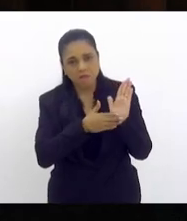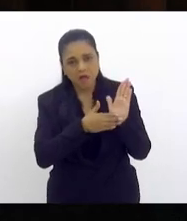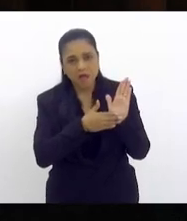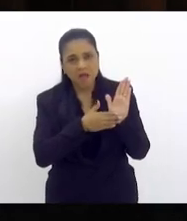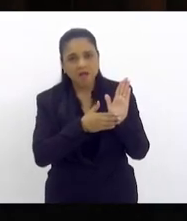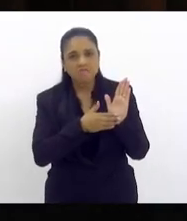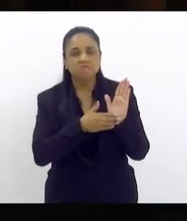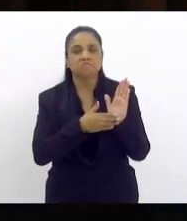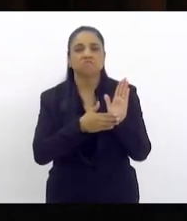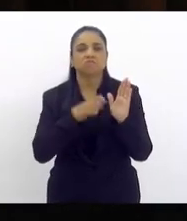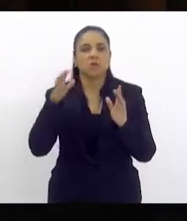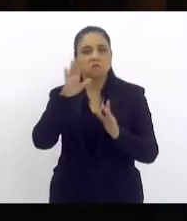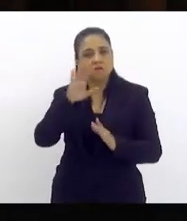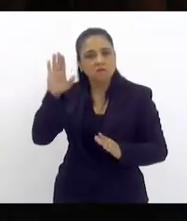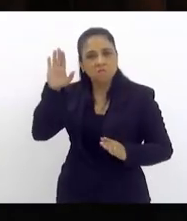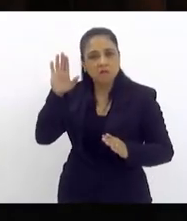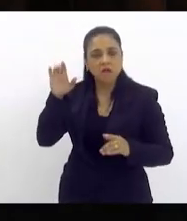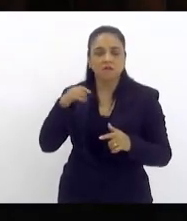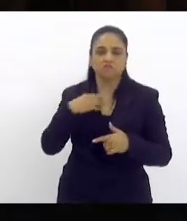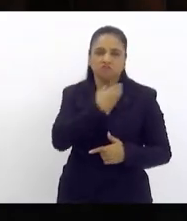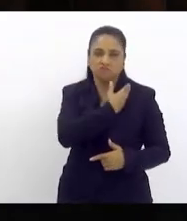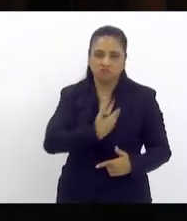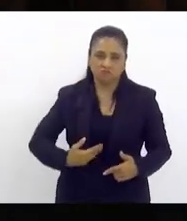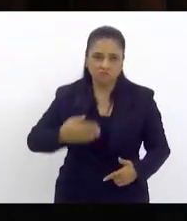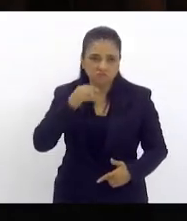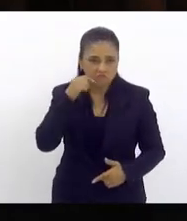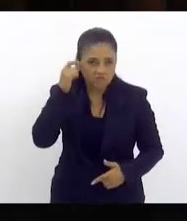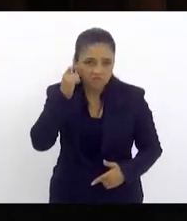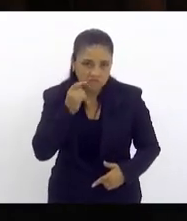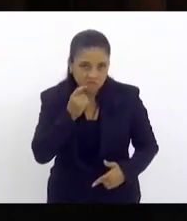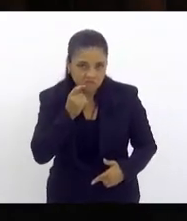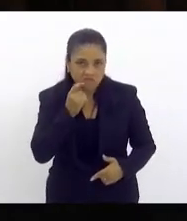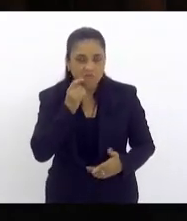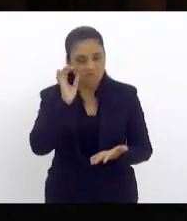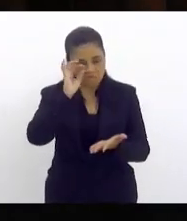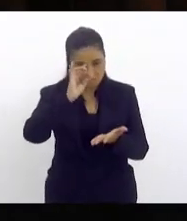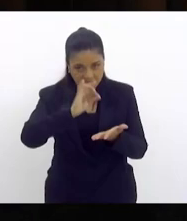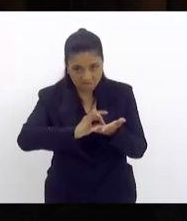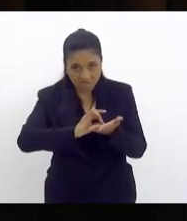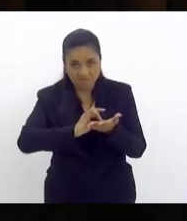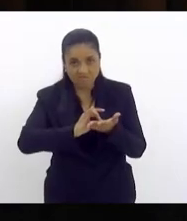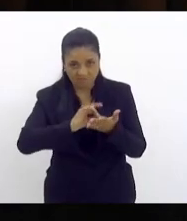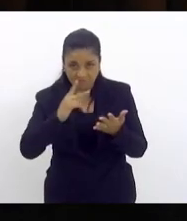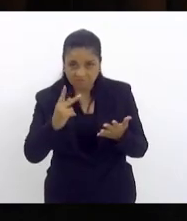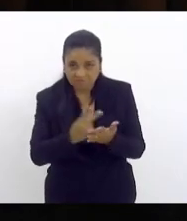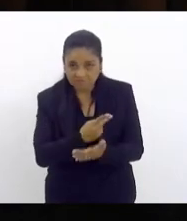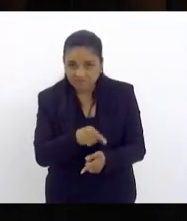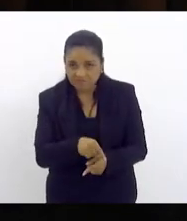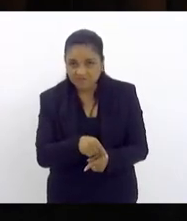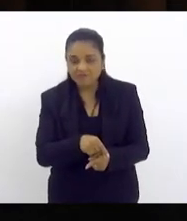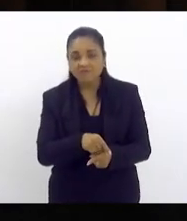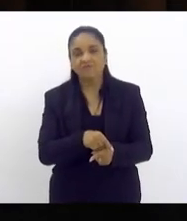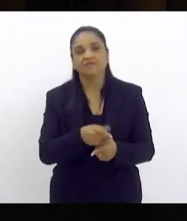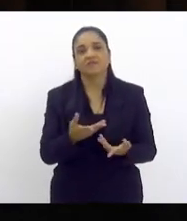governador Cláudio Castro serão efetuadas nesse ano. E aí fica